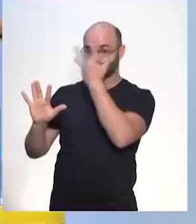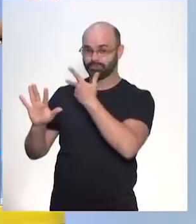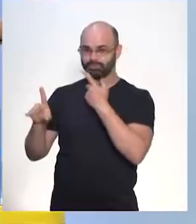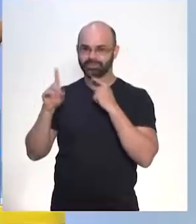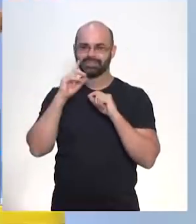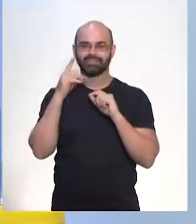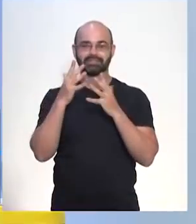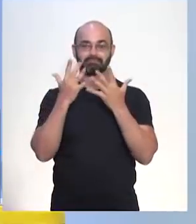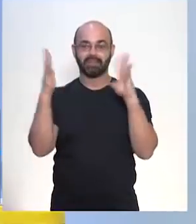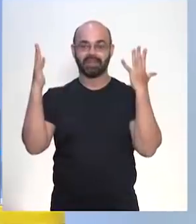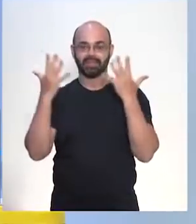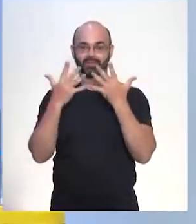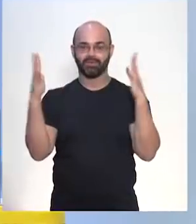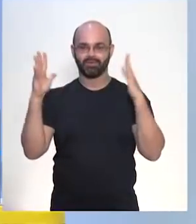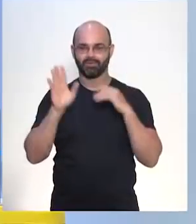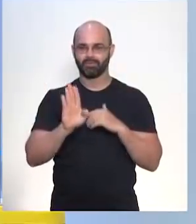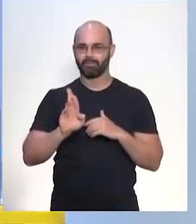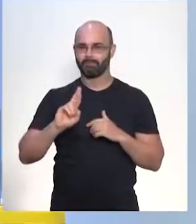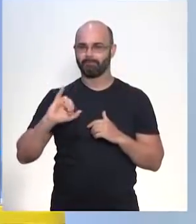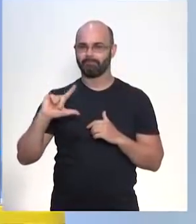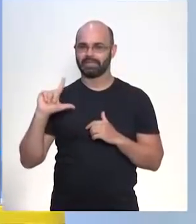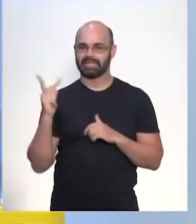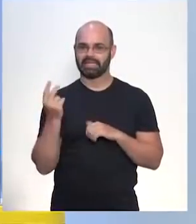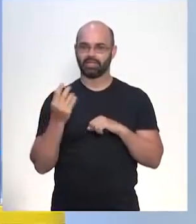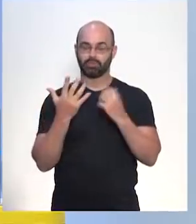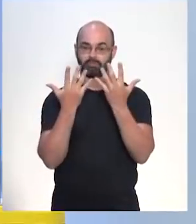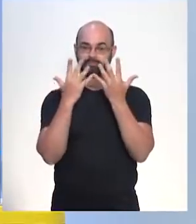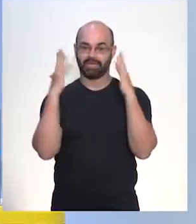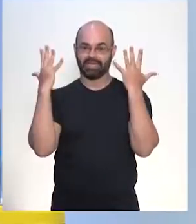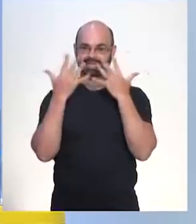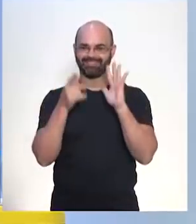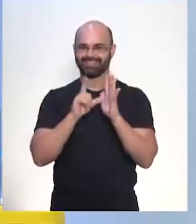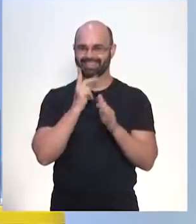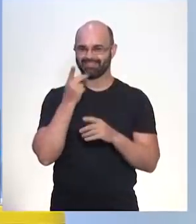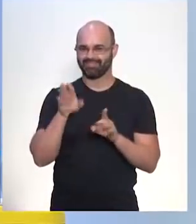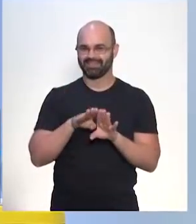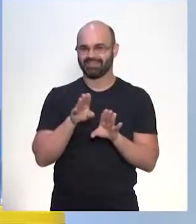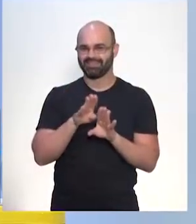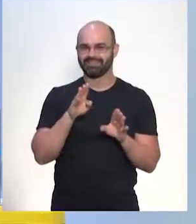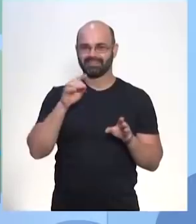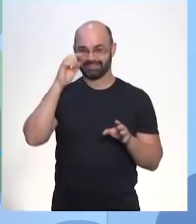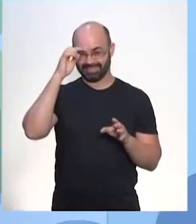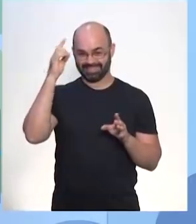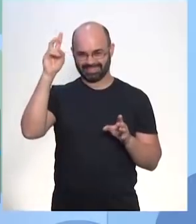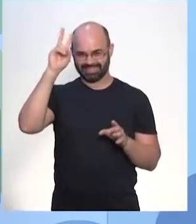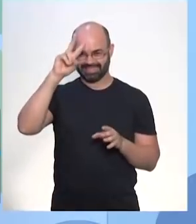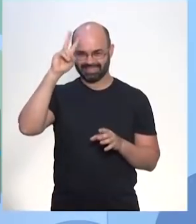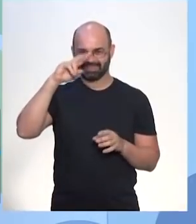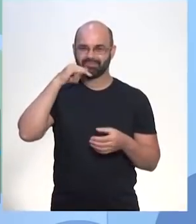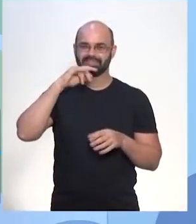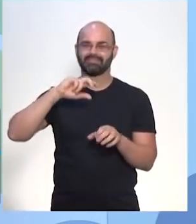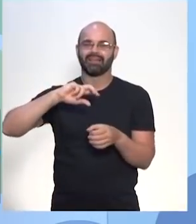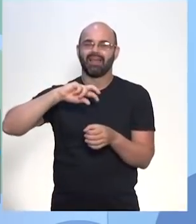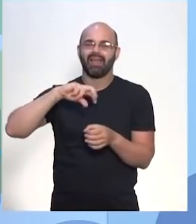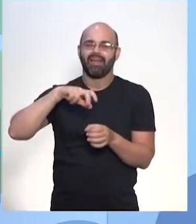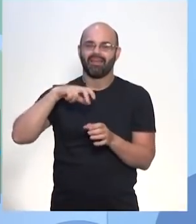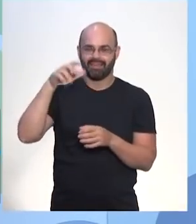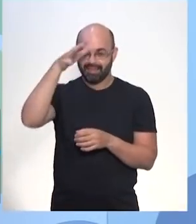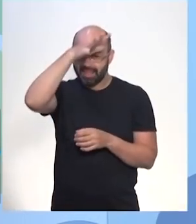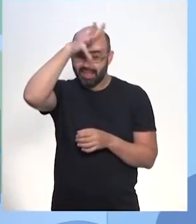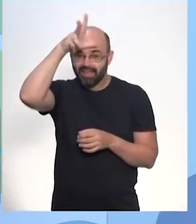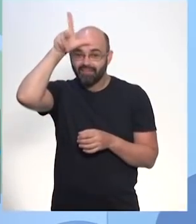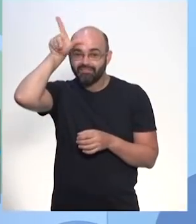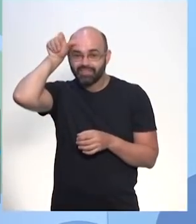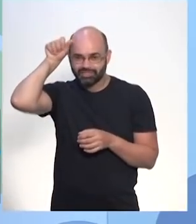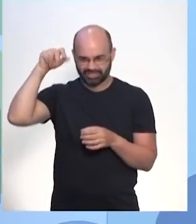até, né, professor Isso, Mauro? o brilho. Como você falou, eu achei engraçado que você falou numa aula que você tem um refrigerante e tem aquelas gotinhas ali. As gotinhas